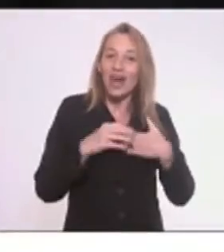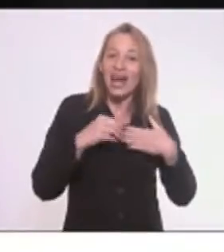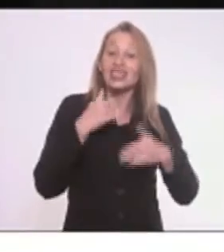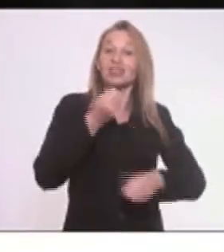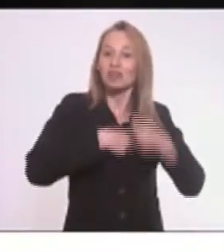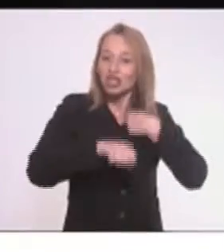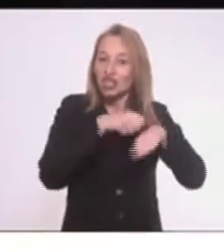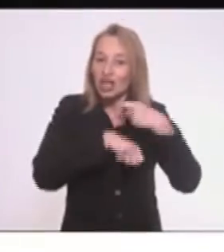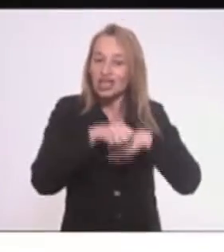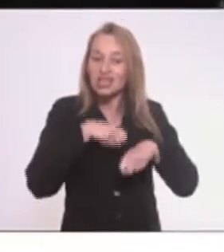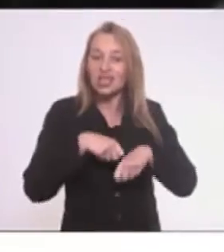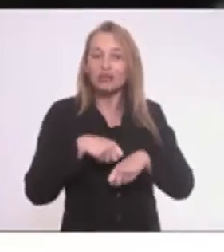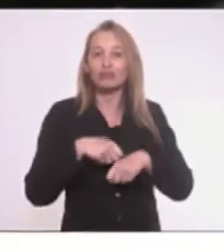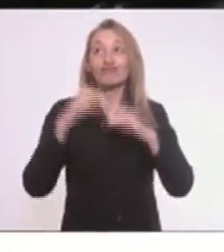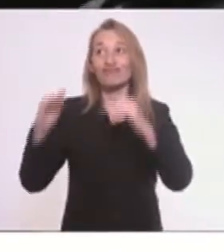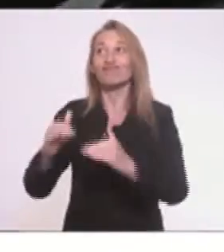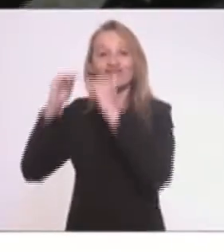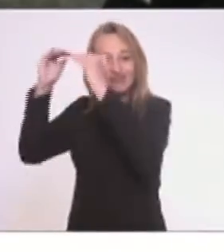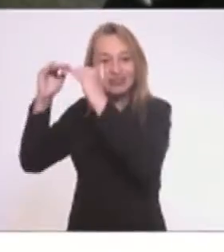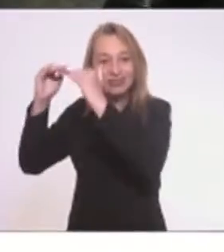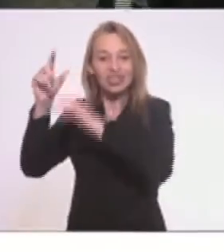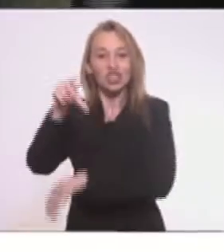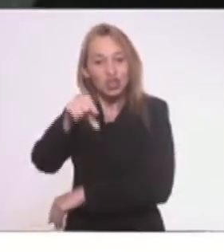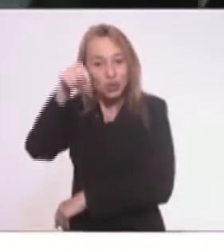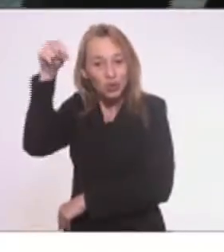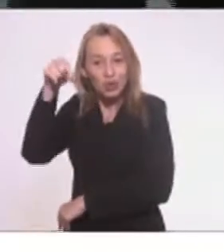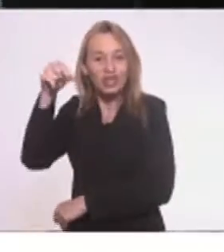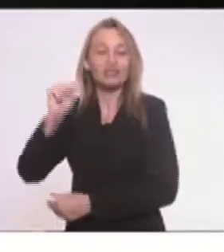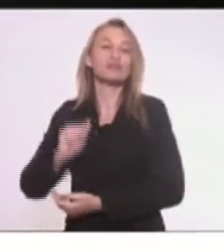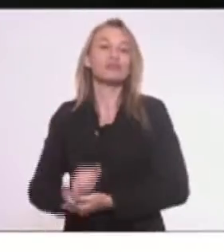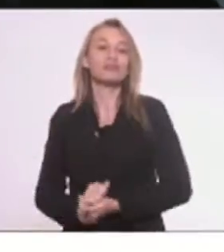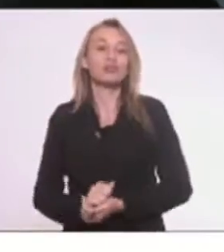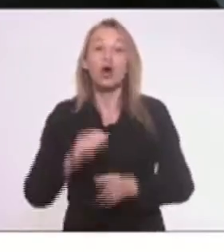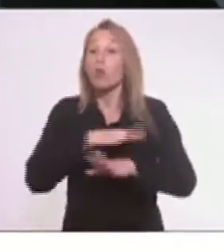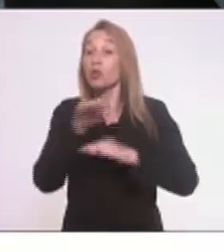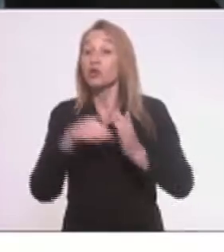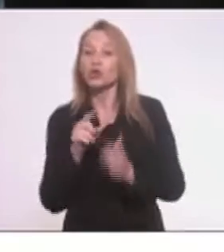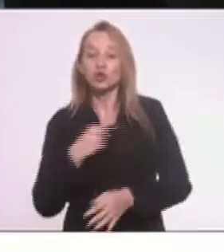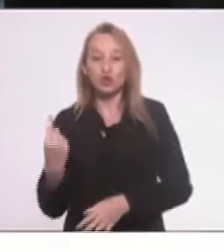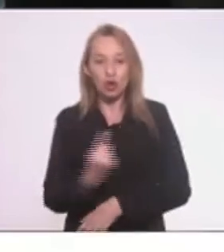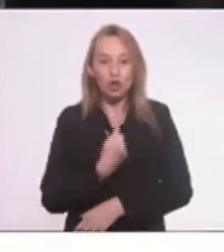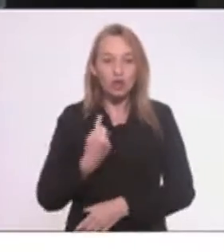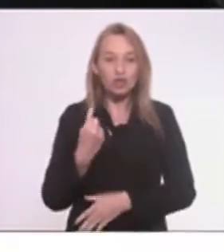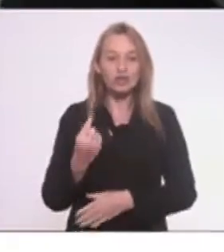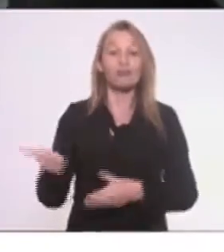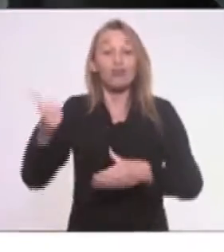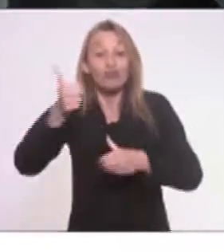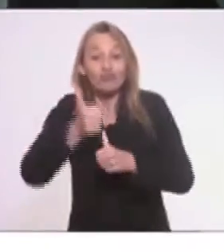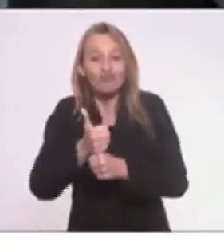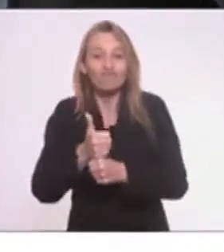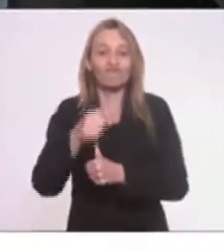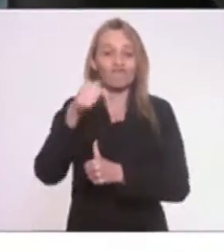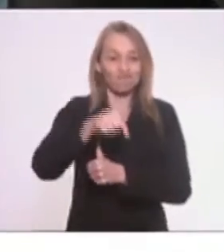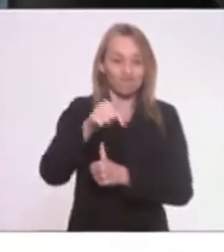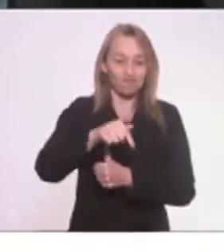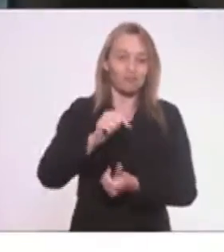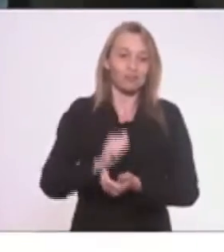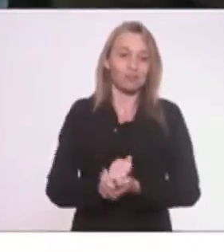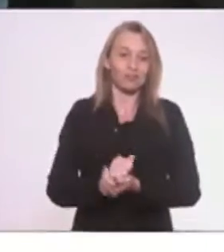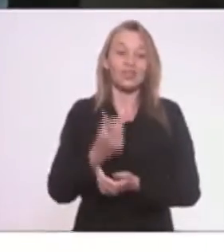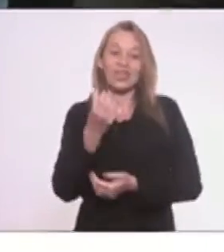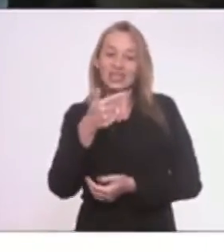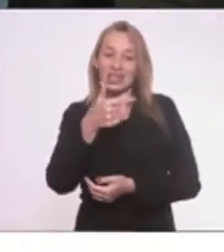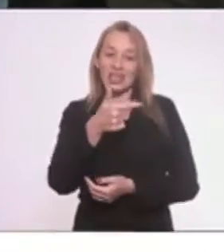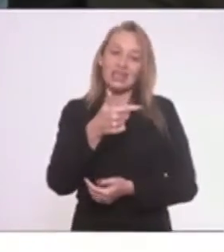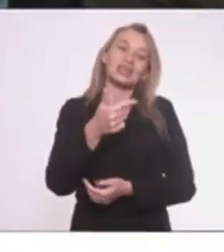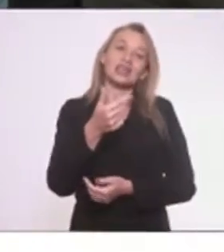direção de Vossa Excelência, eleito por todos nós para assumir e comandar os